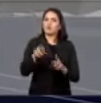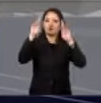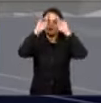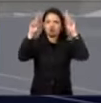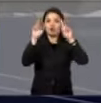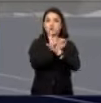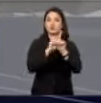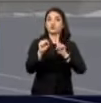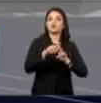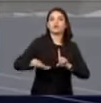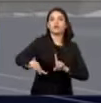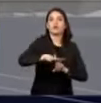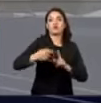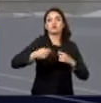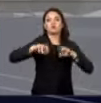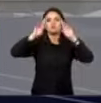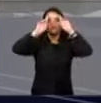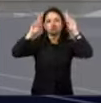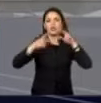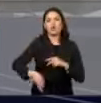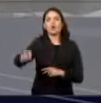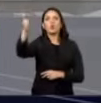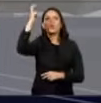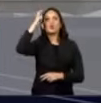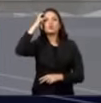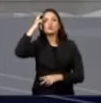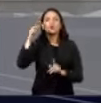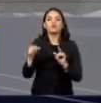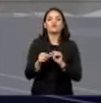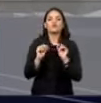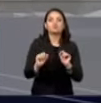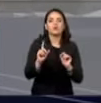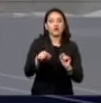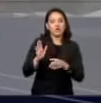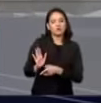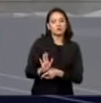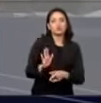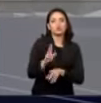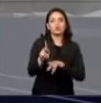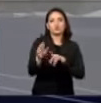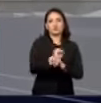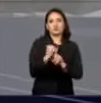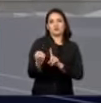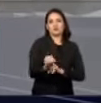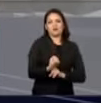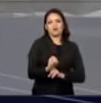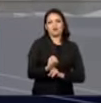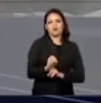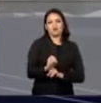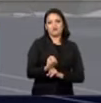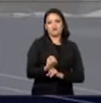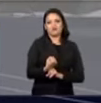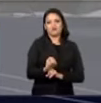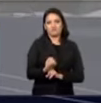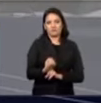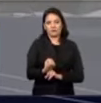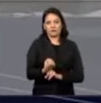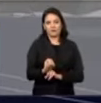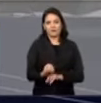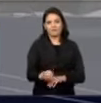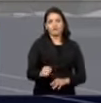respeitar. Cultura produz-se na sociedade, para a sociedade, em benefício da sociedade. Estado contra